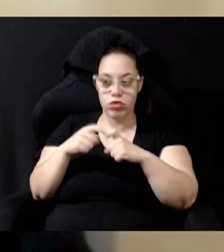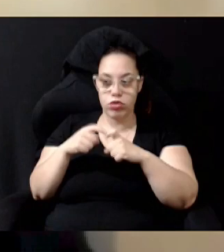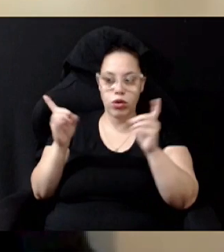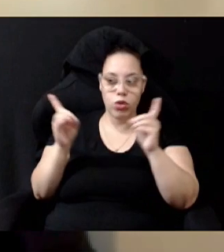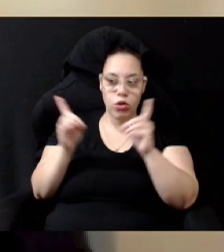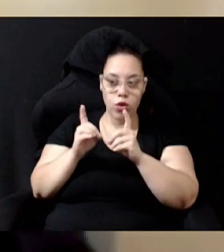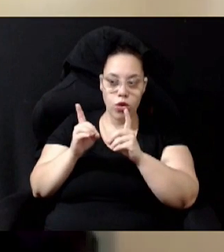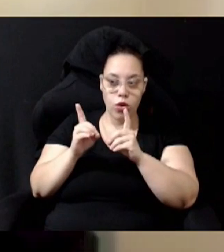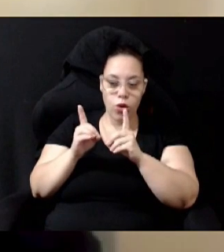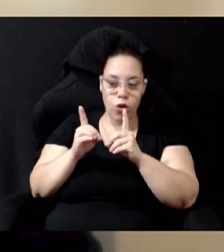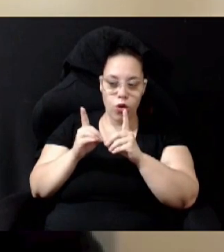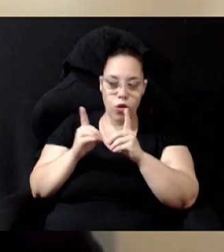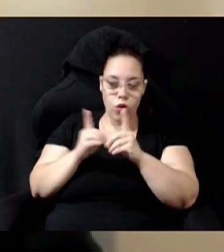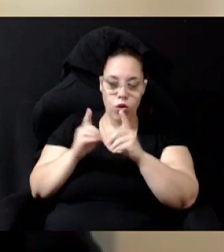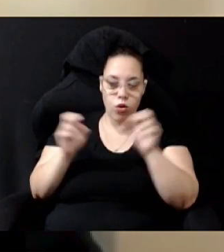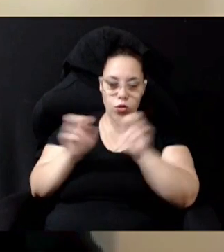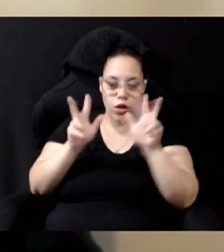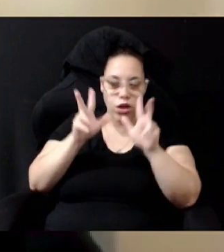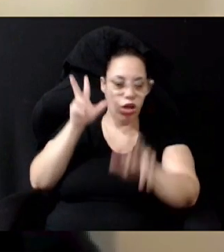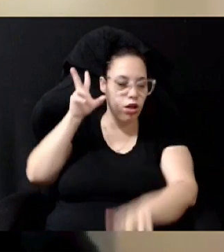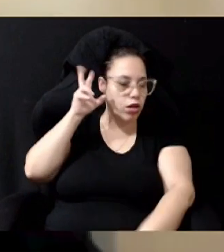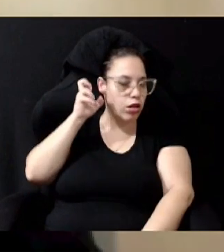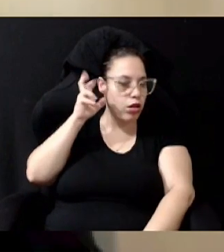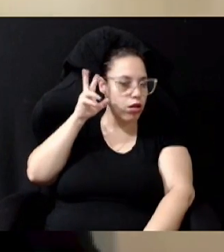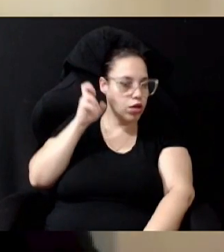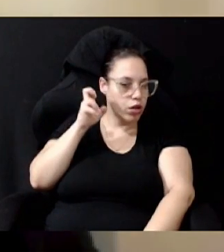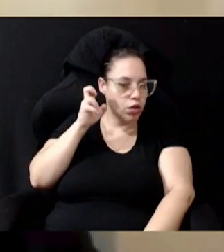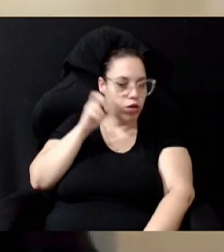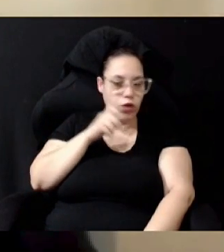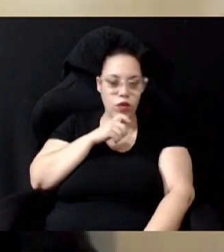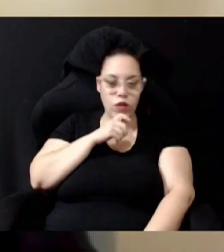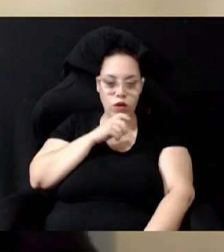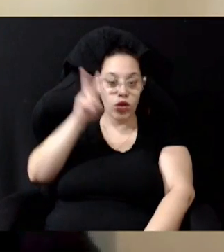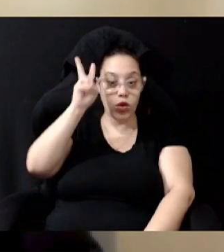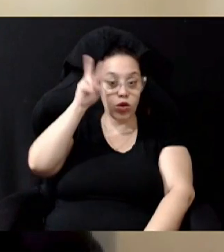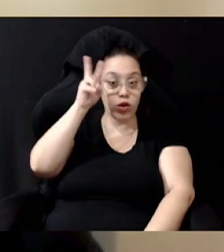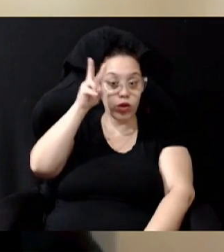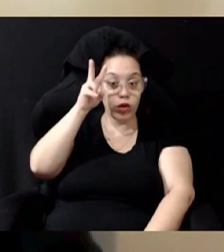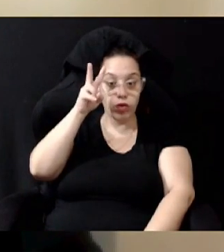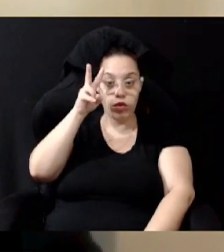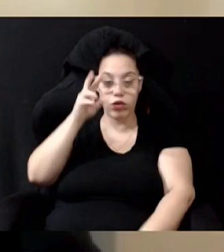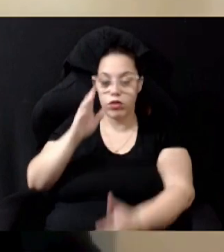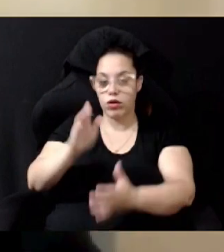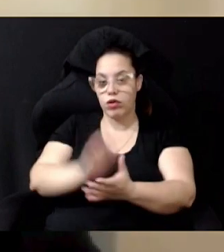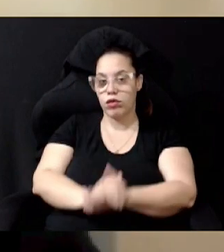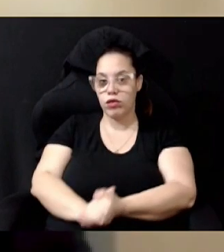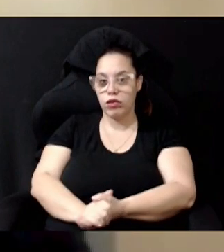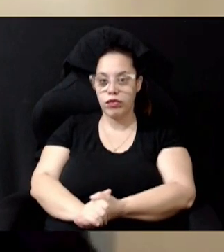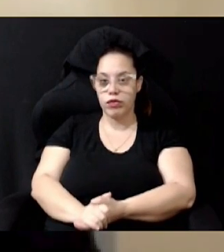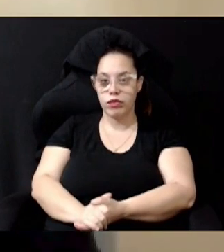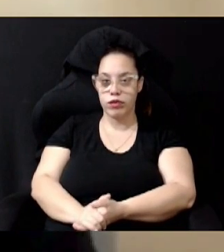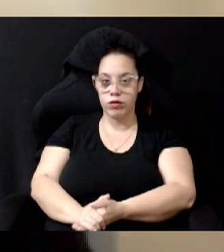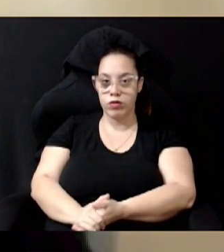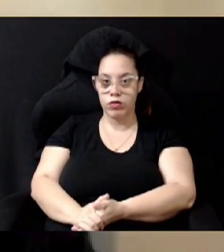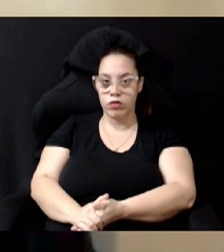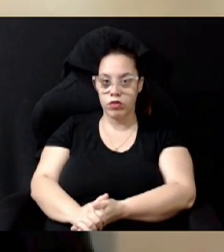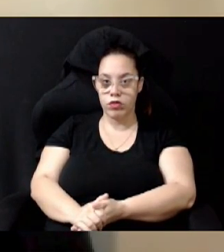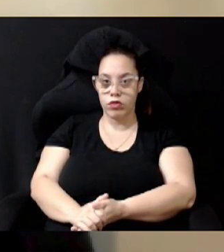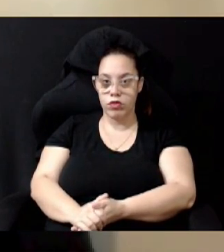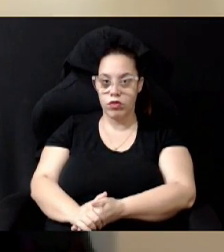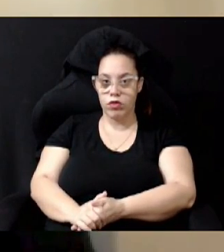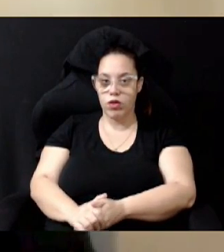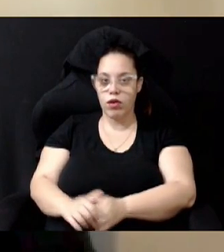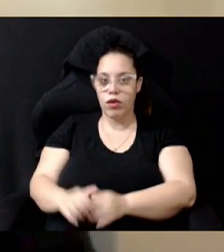te escutar e vai escutar a sua história, vai escutar a narrativa dos sintomas, do mal-estar